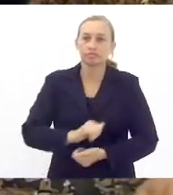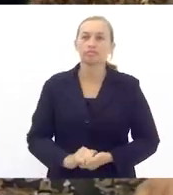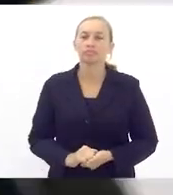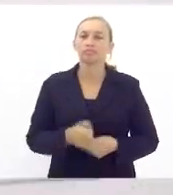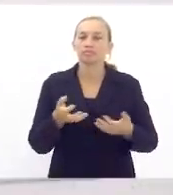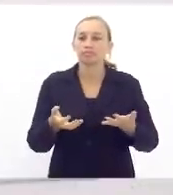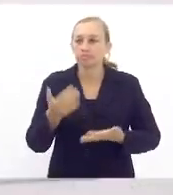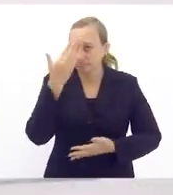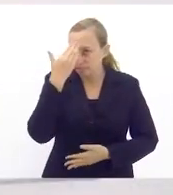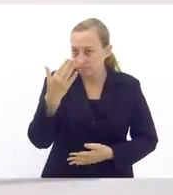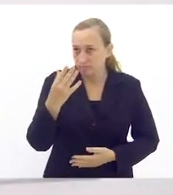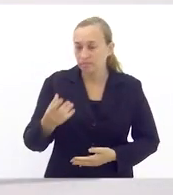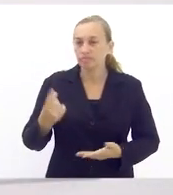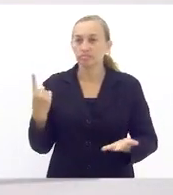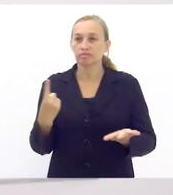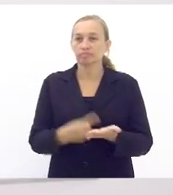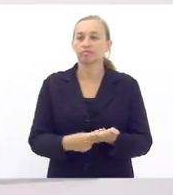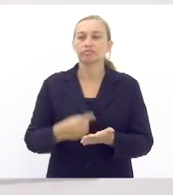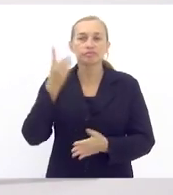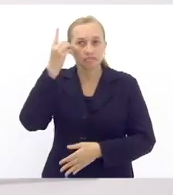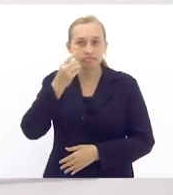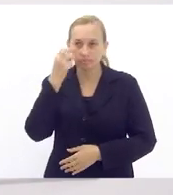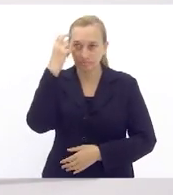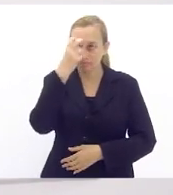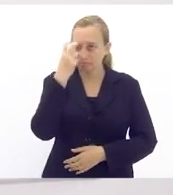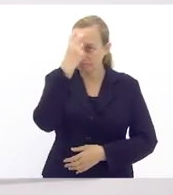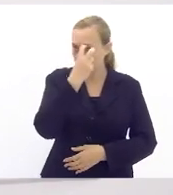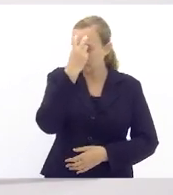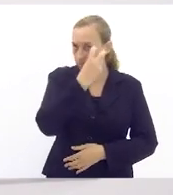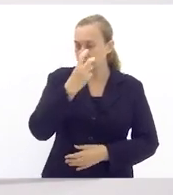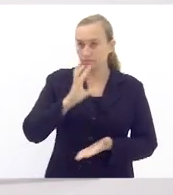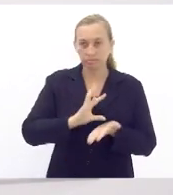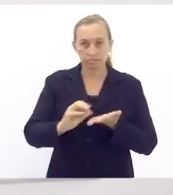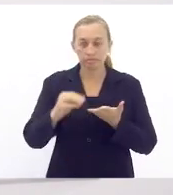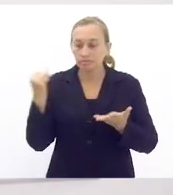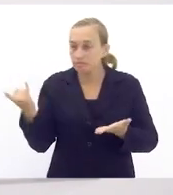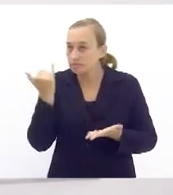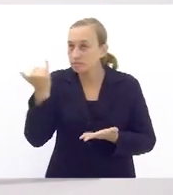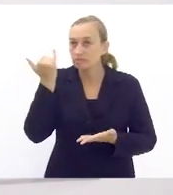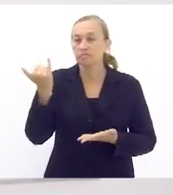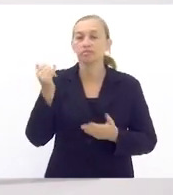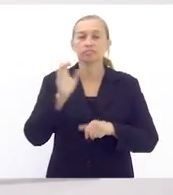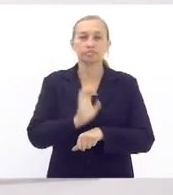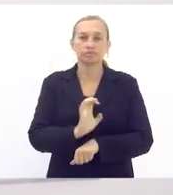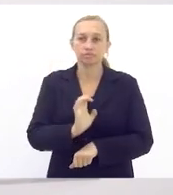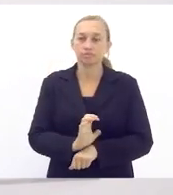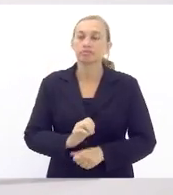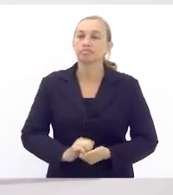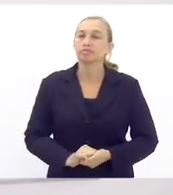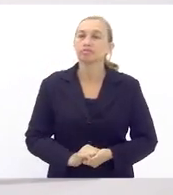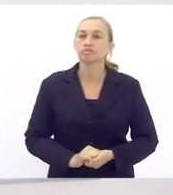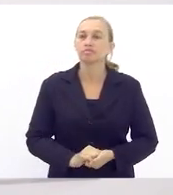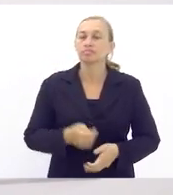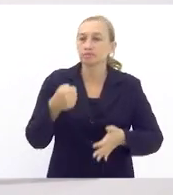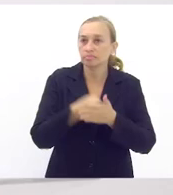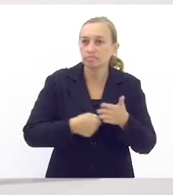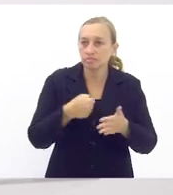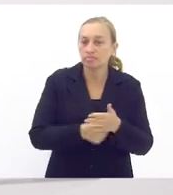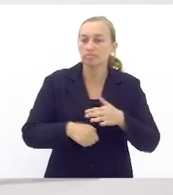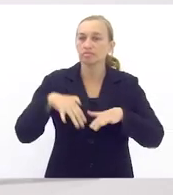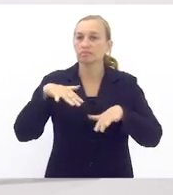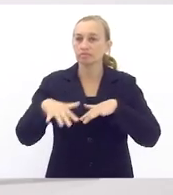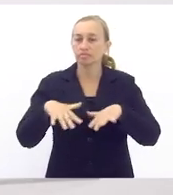agradecer o compromisso da deputada Verônica Lima por trazer essa pauta tão cara para o nosso estado e sobretudo a luta do movimento